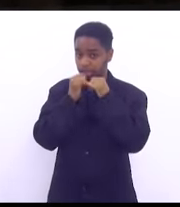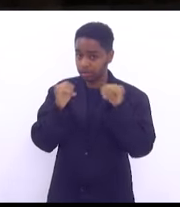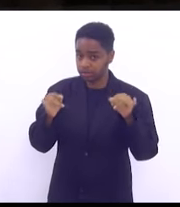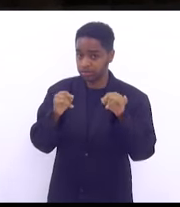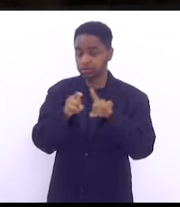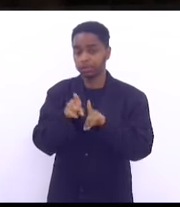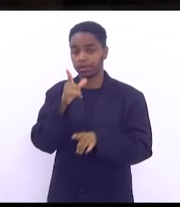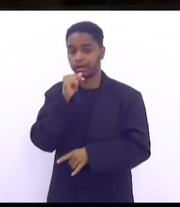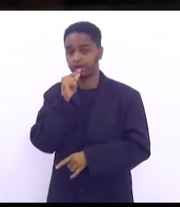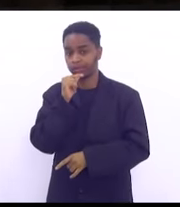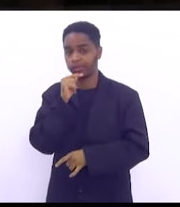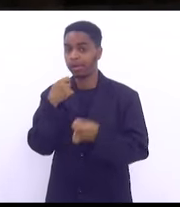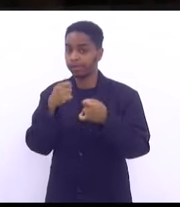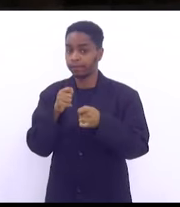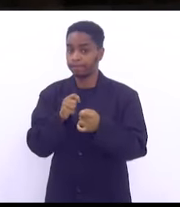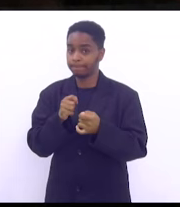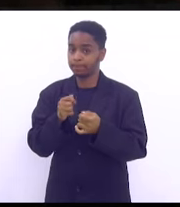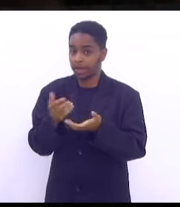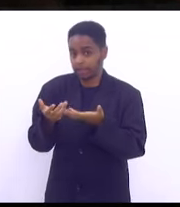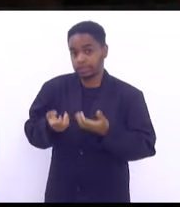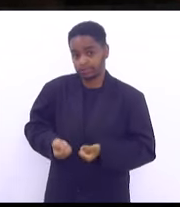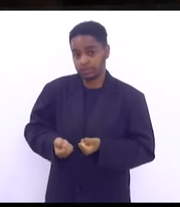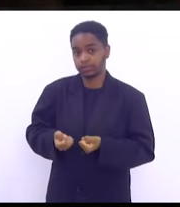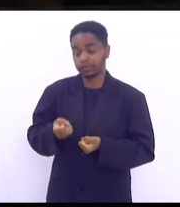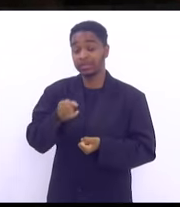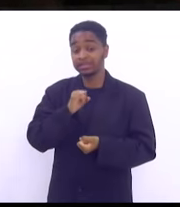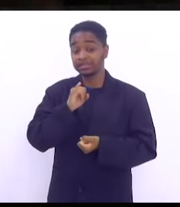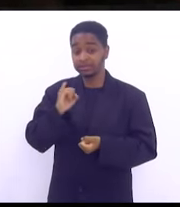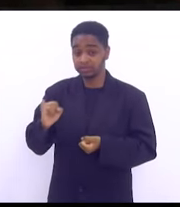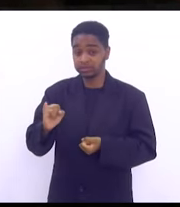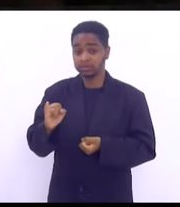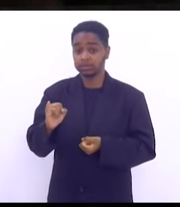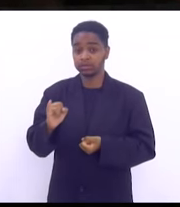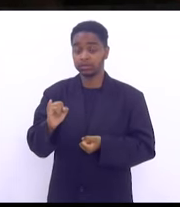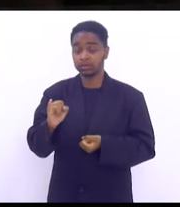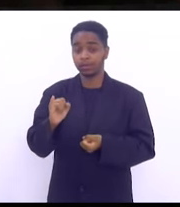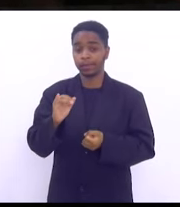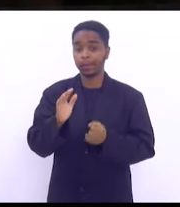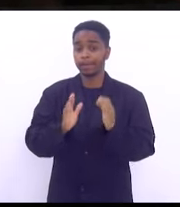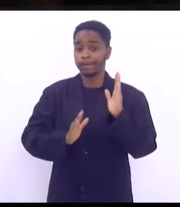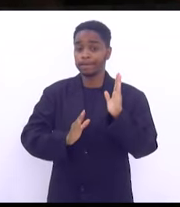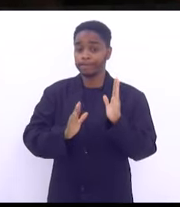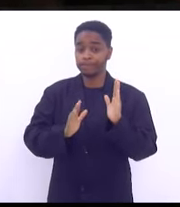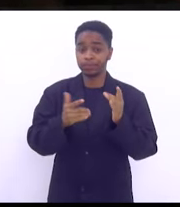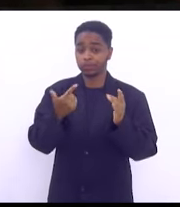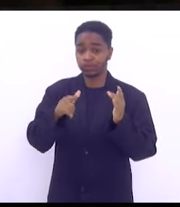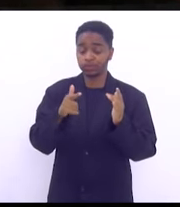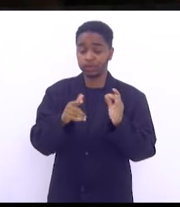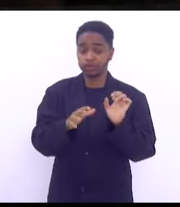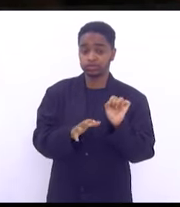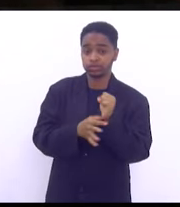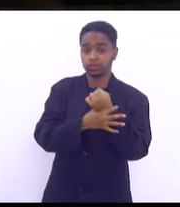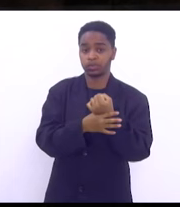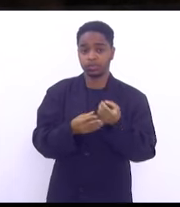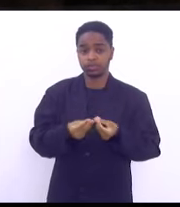a água. Se esses produtos são intermitentes, não há garantia da entrega,